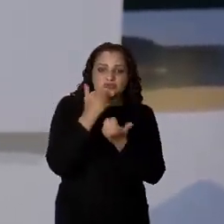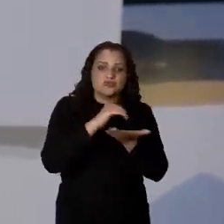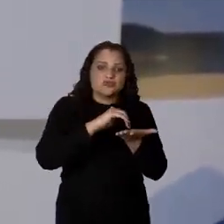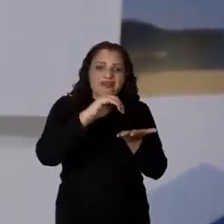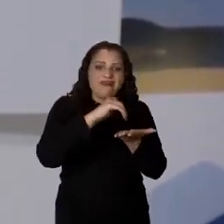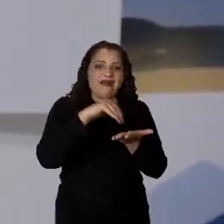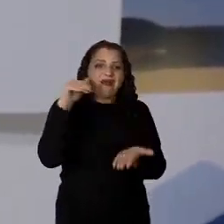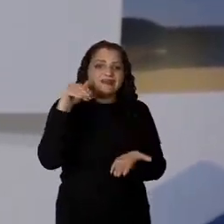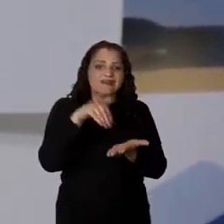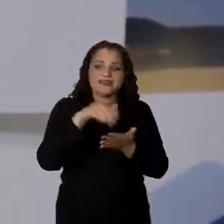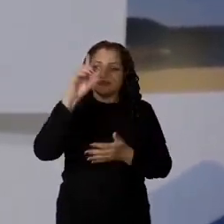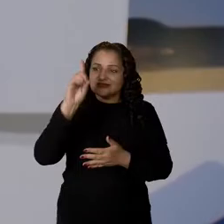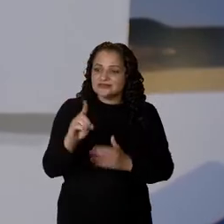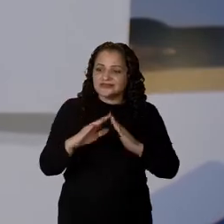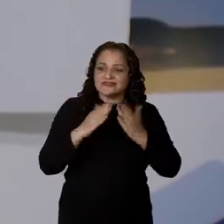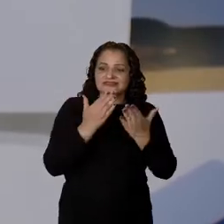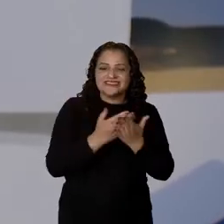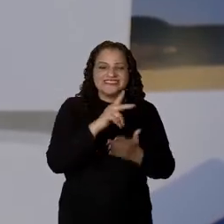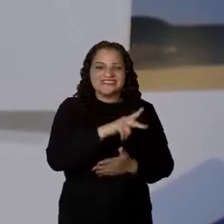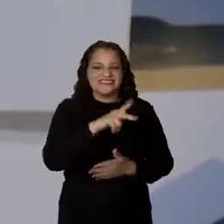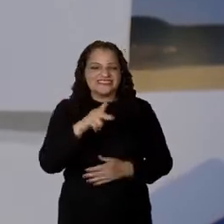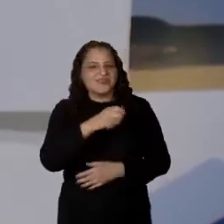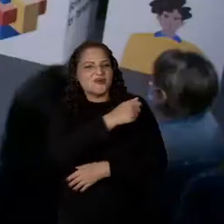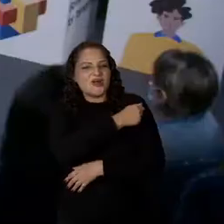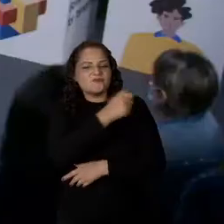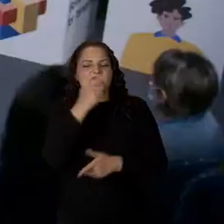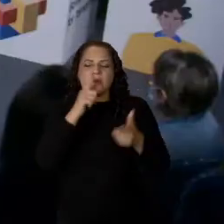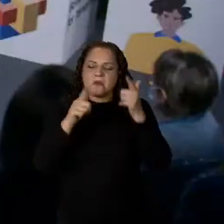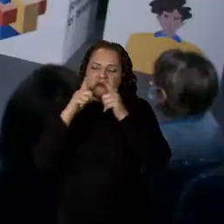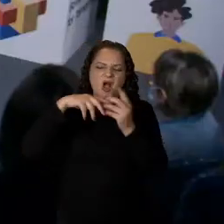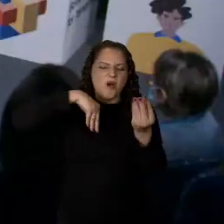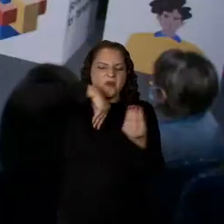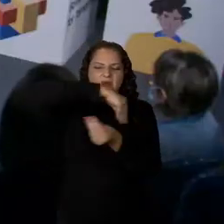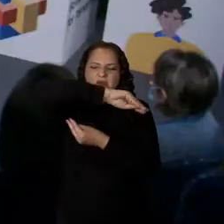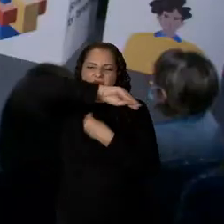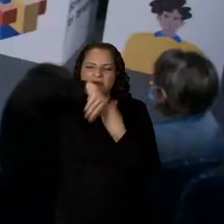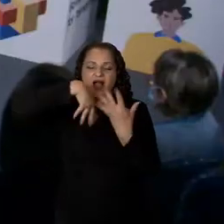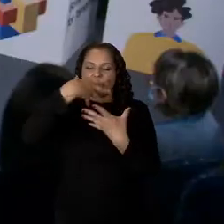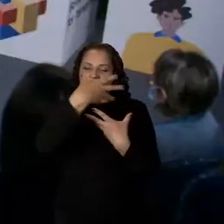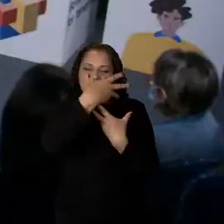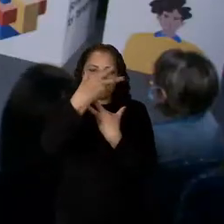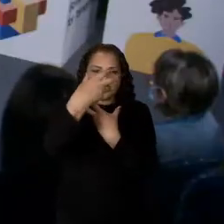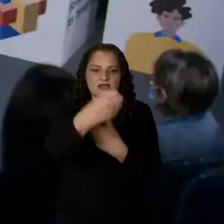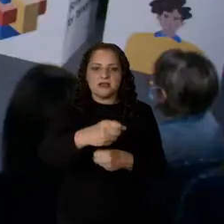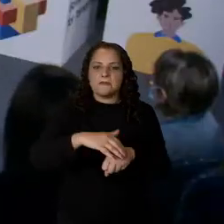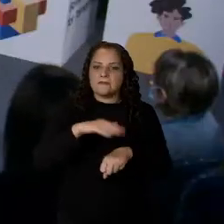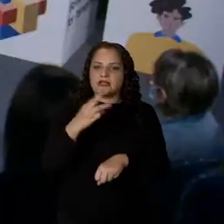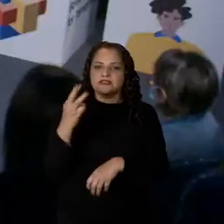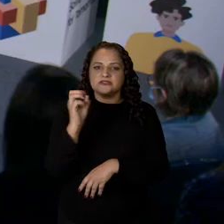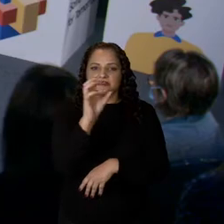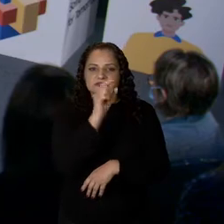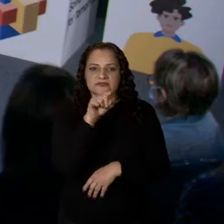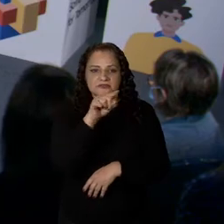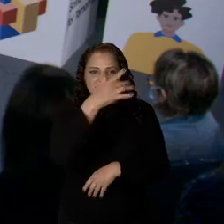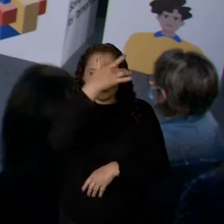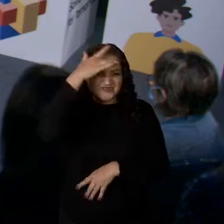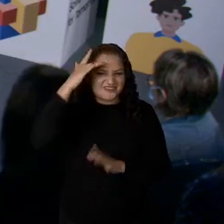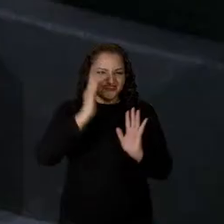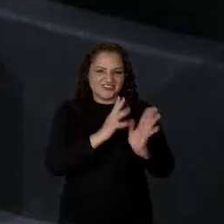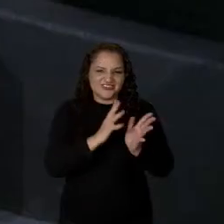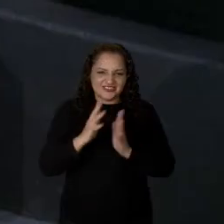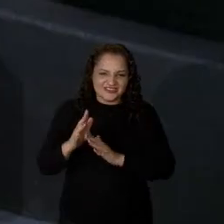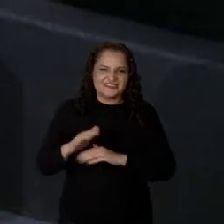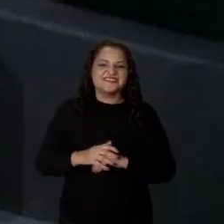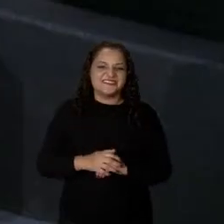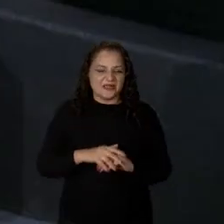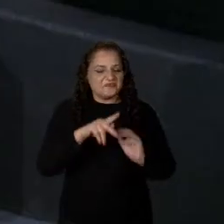no diretor na escola, no professor e no aluno, e conseguir envolver essas mais de 300 mil pessoas que já passaram pelo Soul